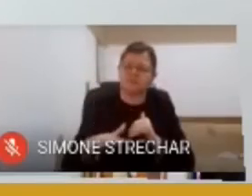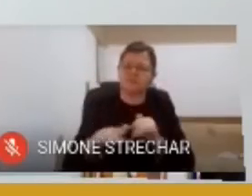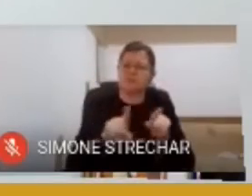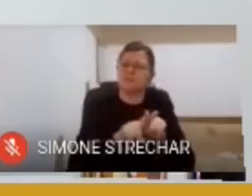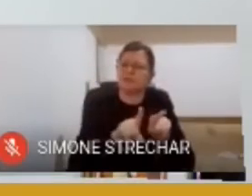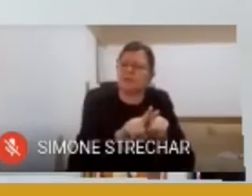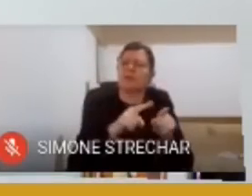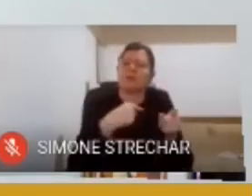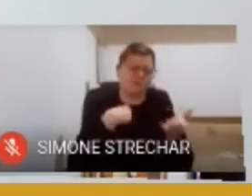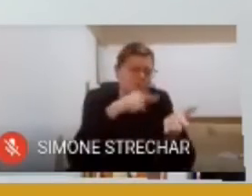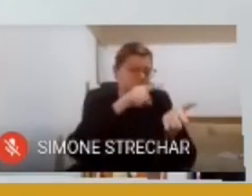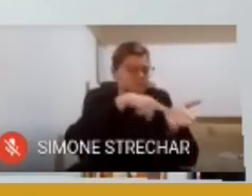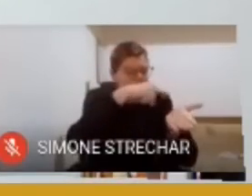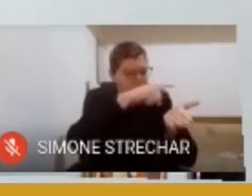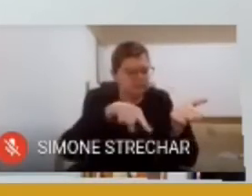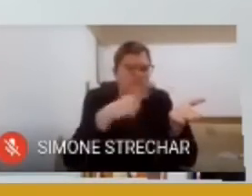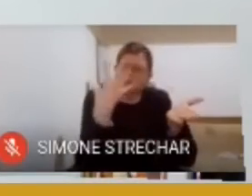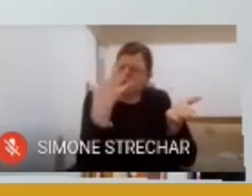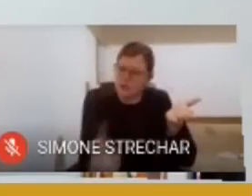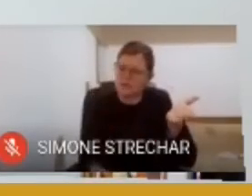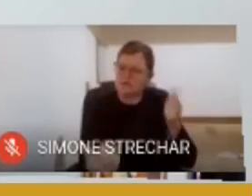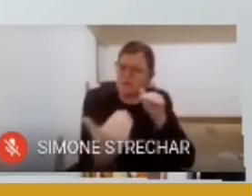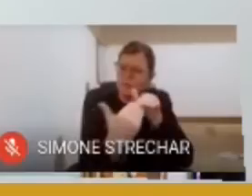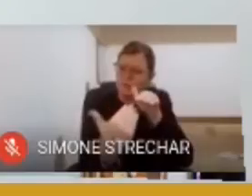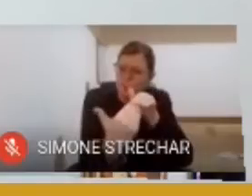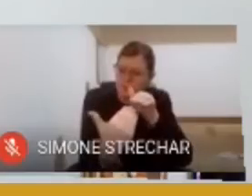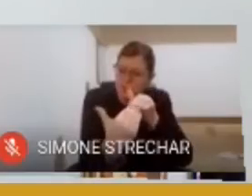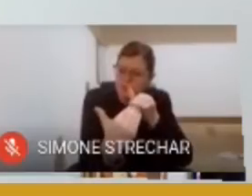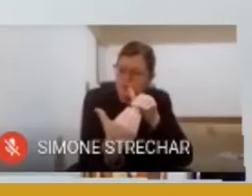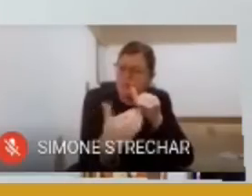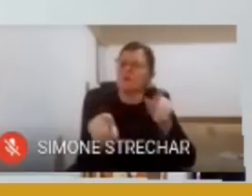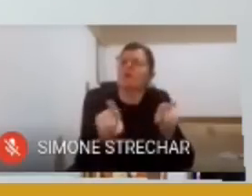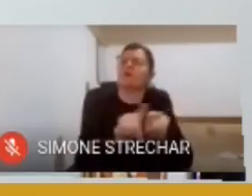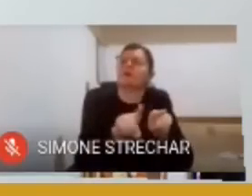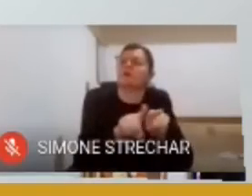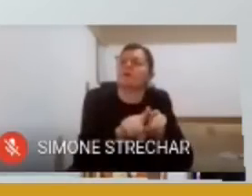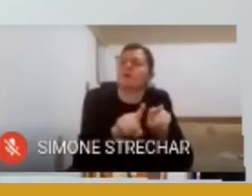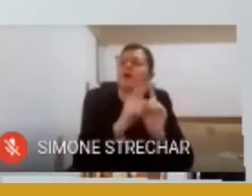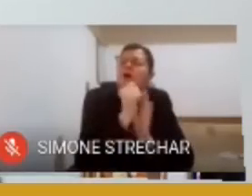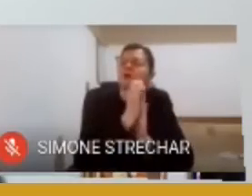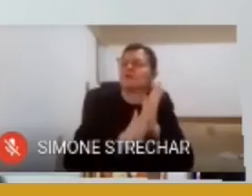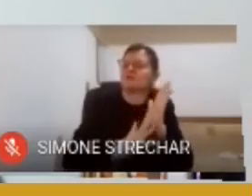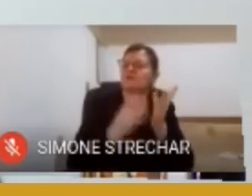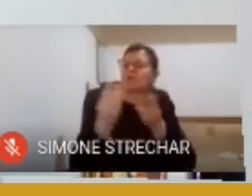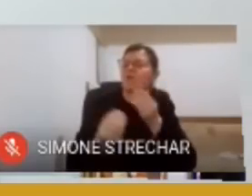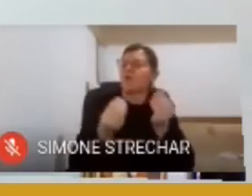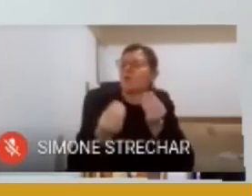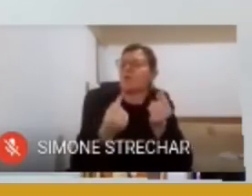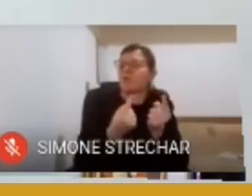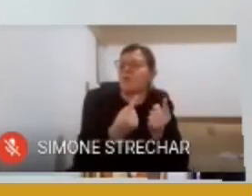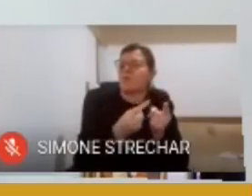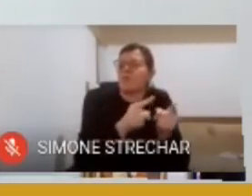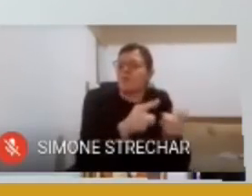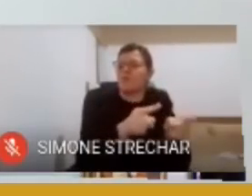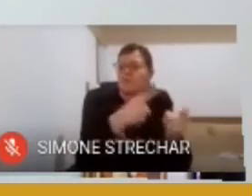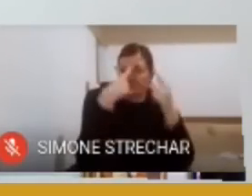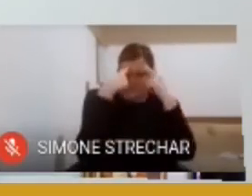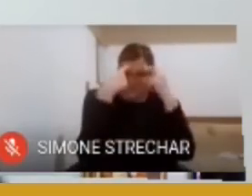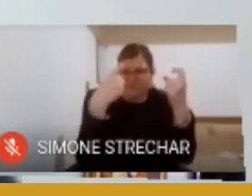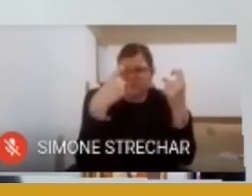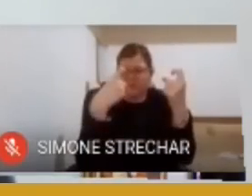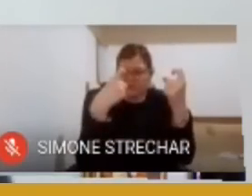se tolera qualquer forma de violência, né? Estamos juntos para o bom desenvolvimento das crianças e dos adolescentes. Faz